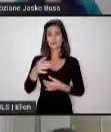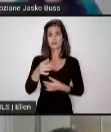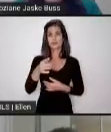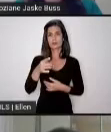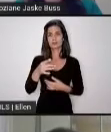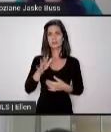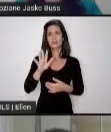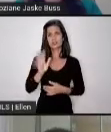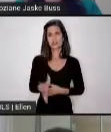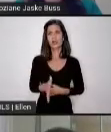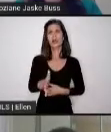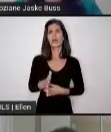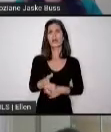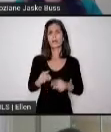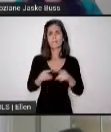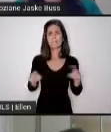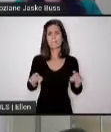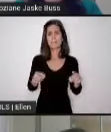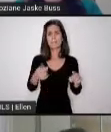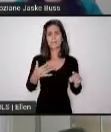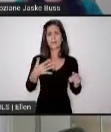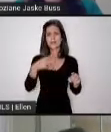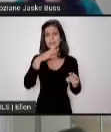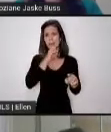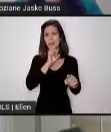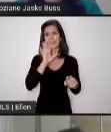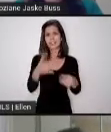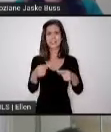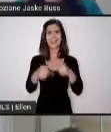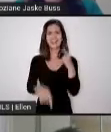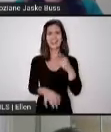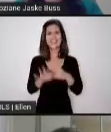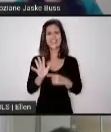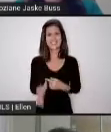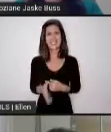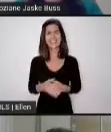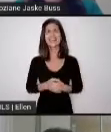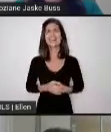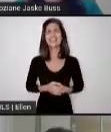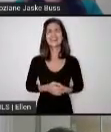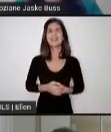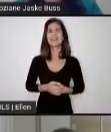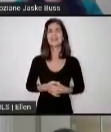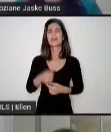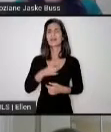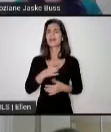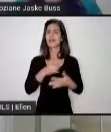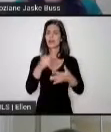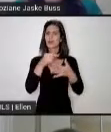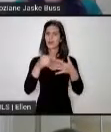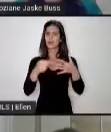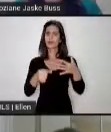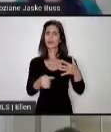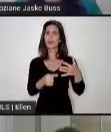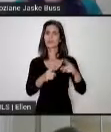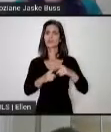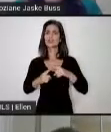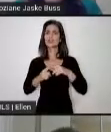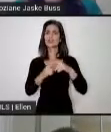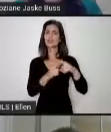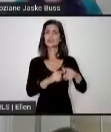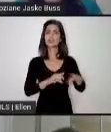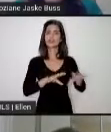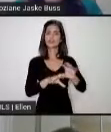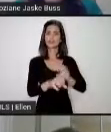acho que na hora que eu disse eu não estava aqui, havia caído, nós temos aqui várias formações, né? Nós temos cursistas